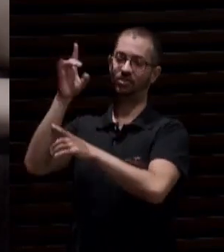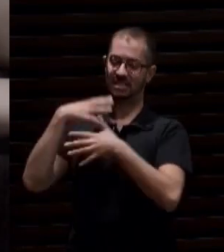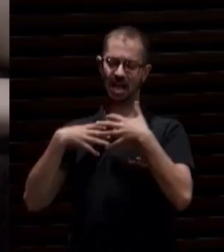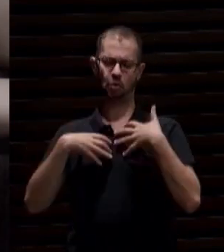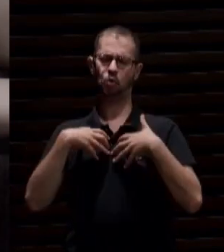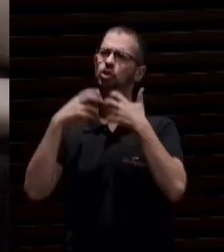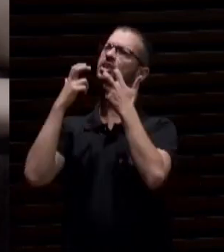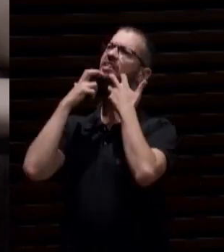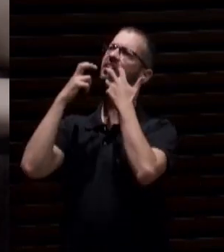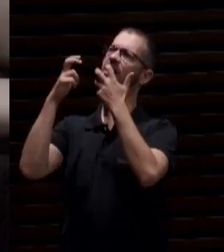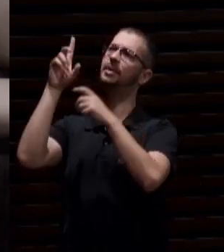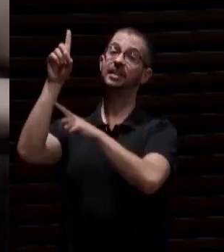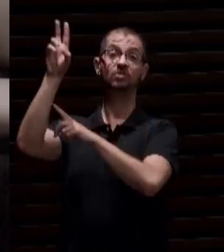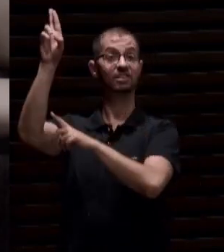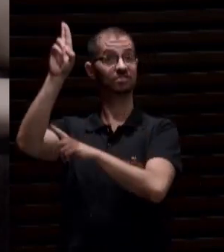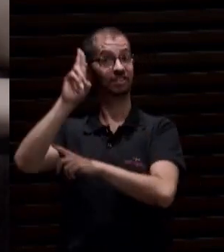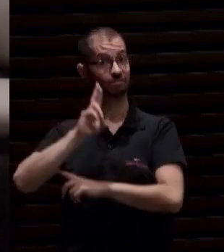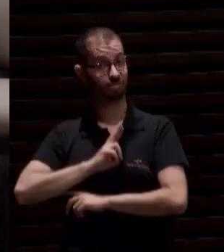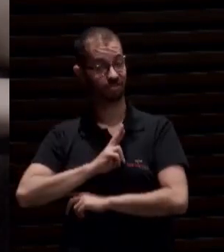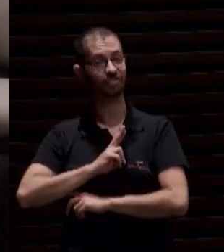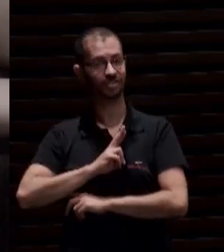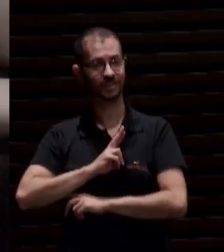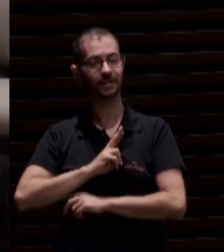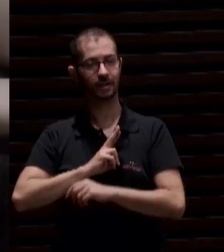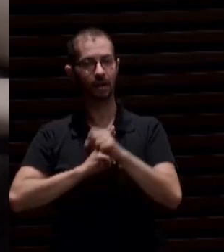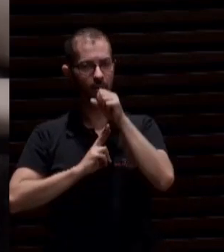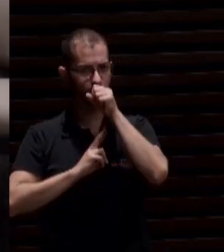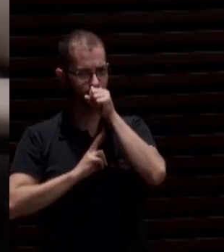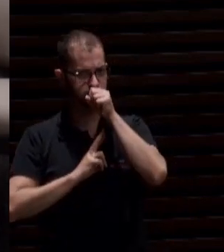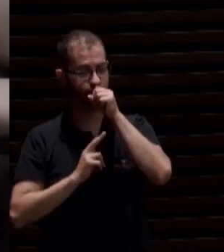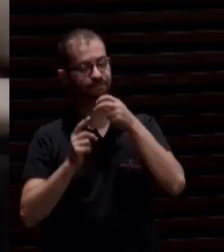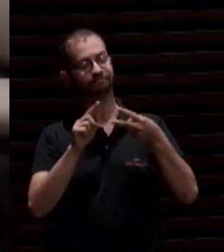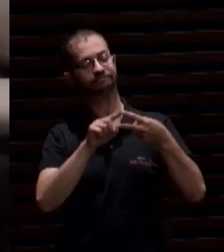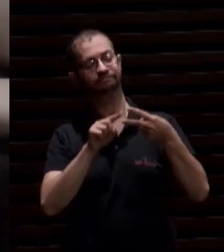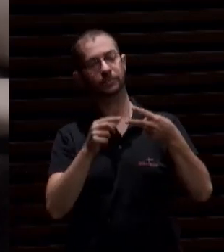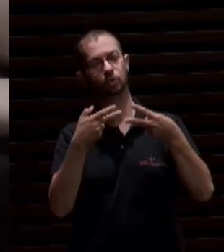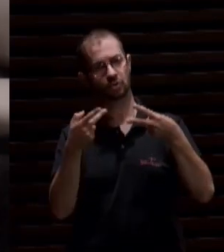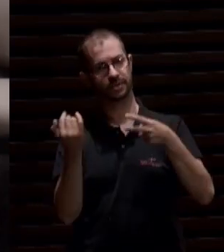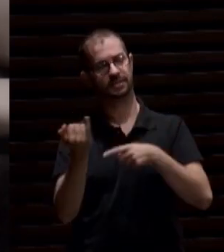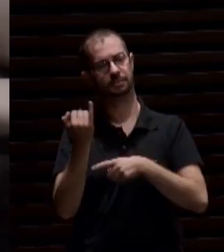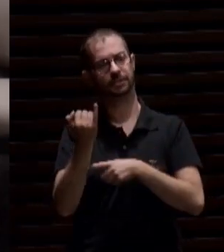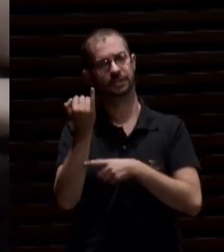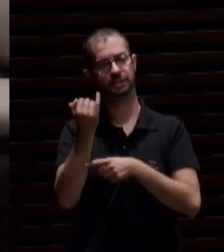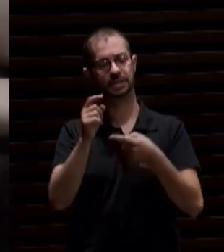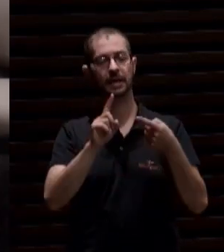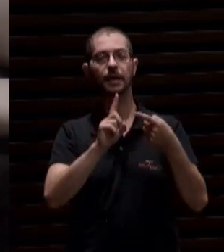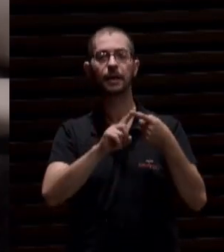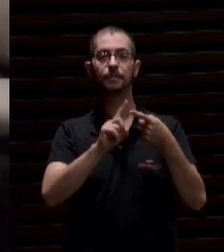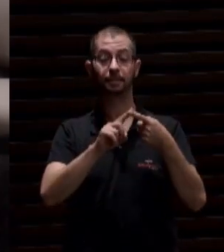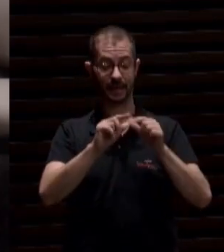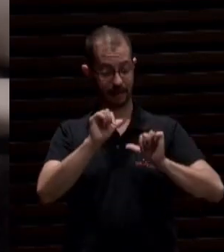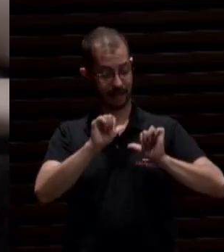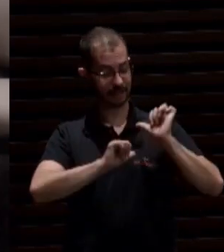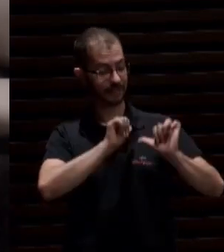clama a Deus e Deus o responde. E tem duas coisas muito relevantes que nós podemos perceber aqui. A primeira é a